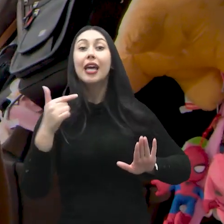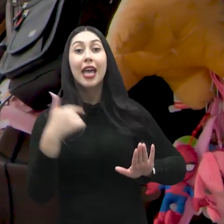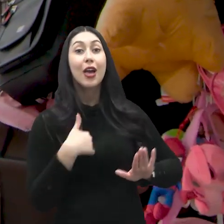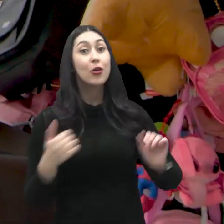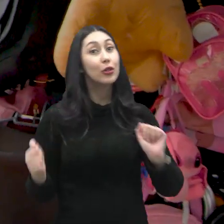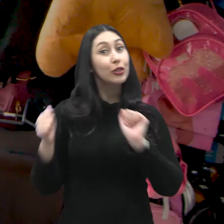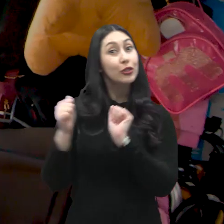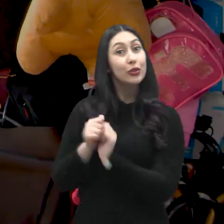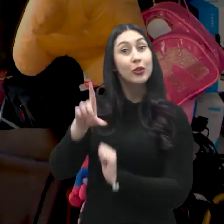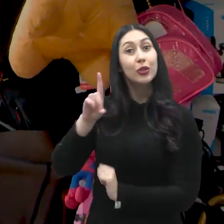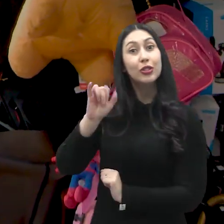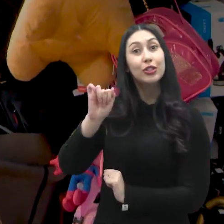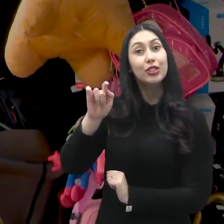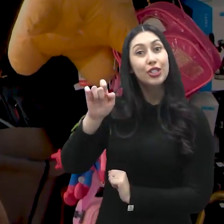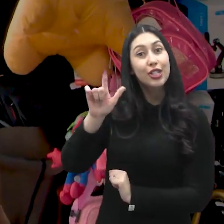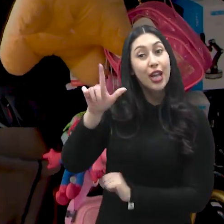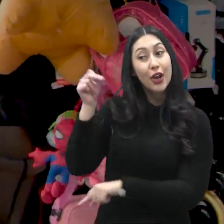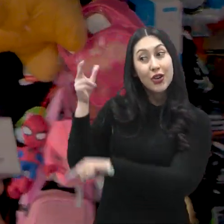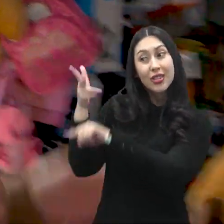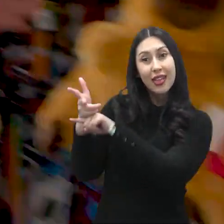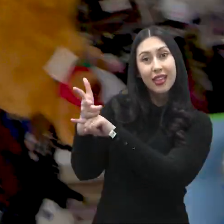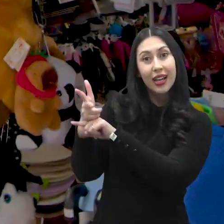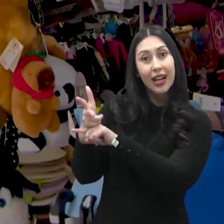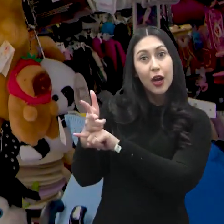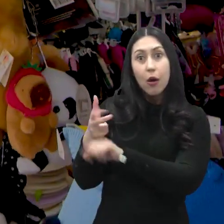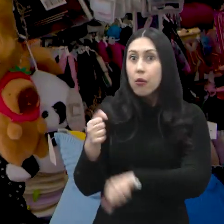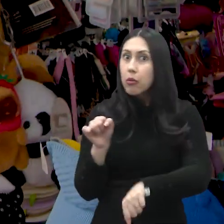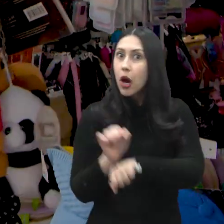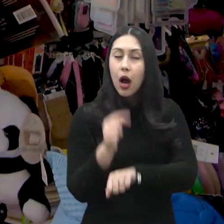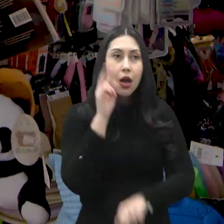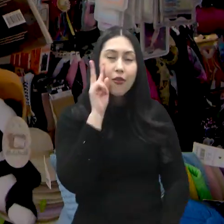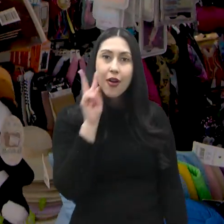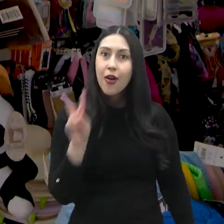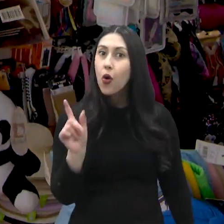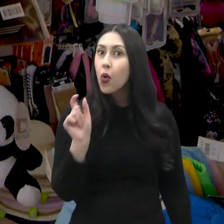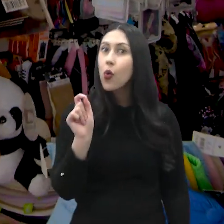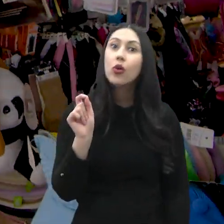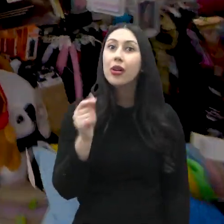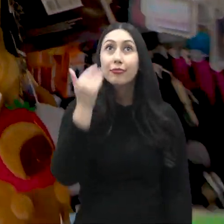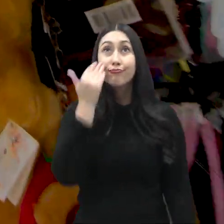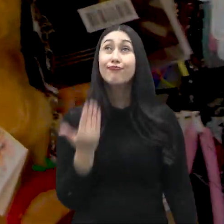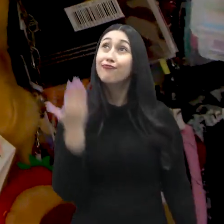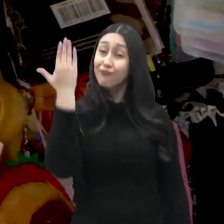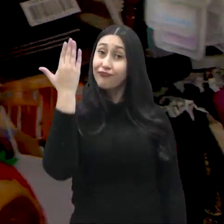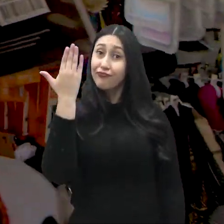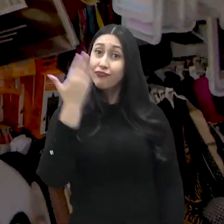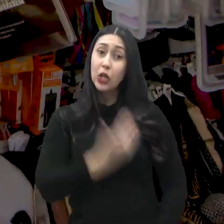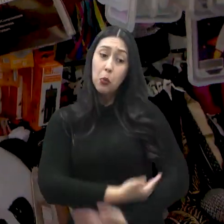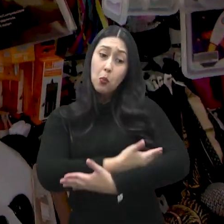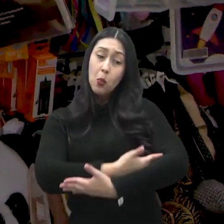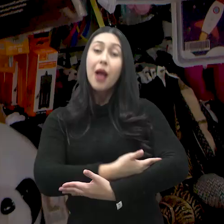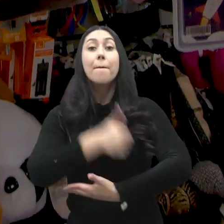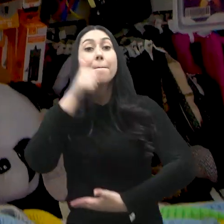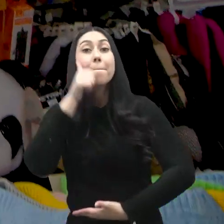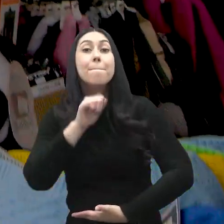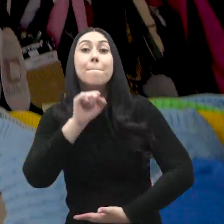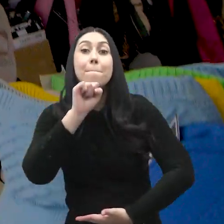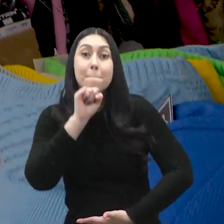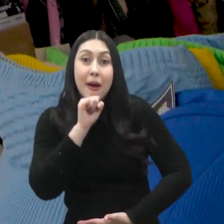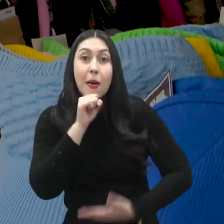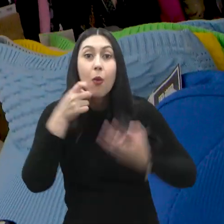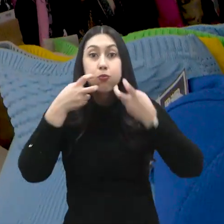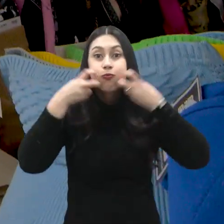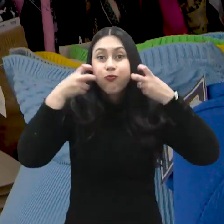ruas, eu e meu querido Diego Tribich, nosso cinegrafista, paramos aqui, ó, e vimos o quê? A nossa querida mamãe capivara e os